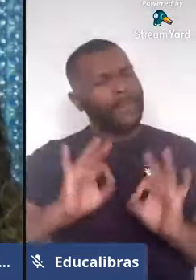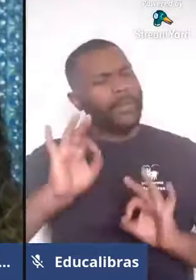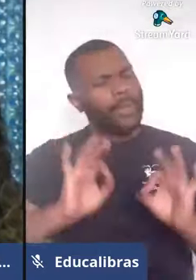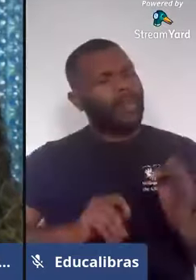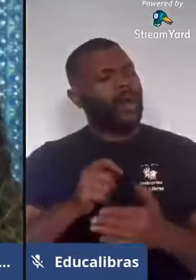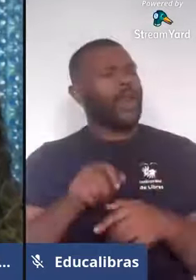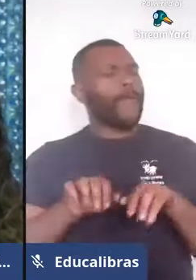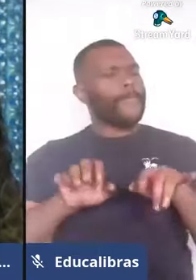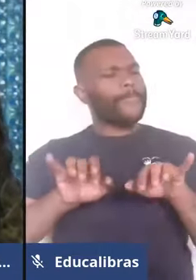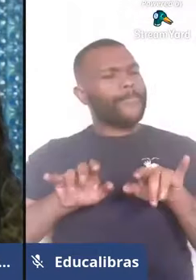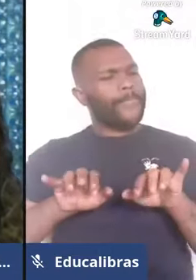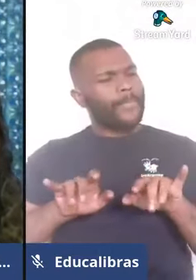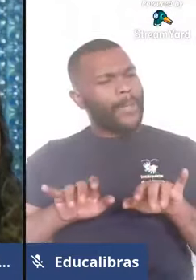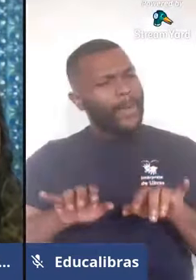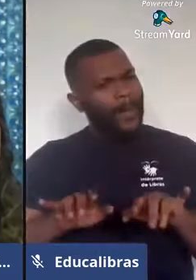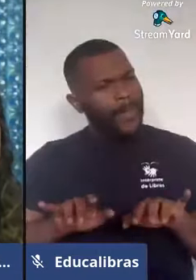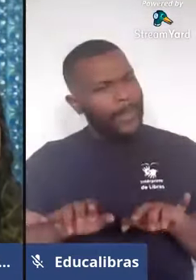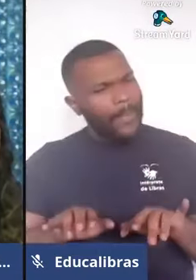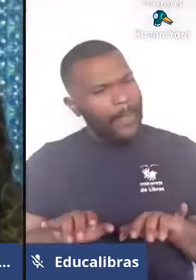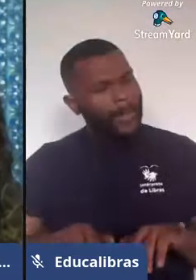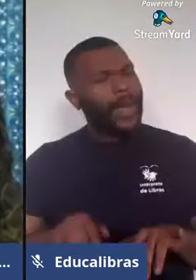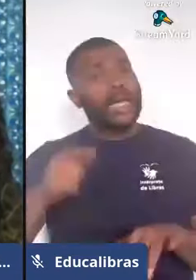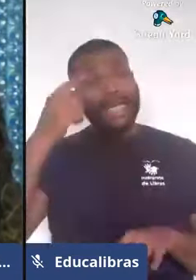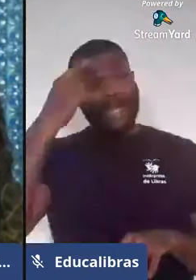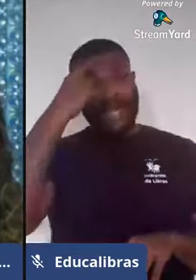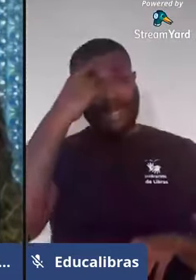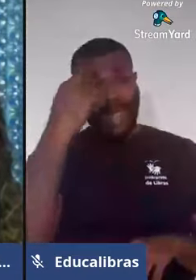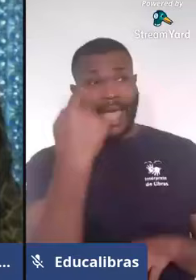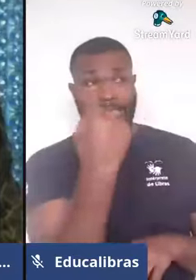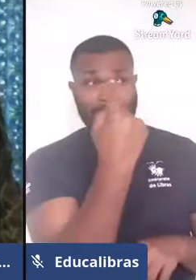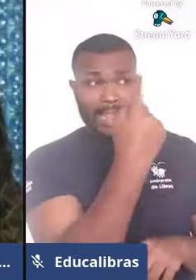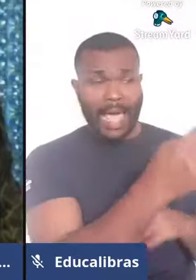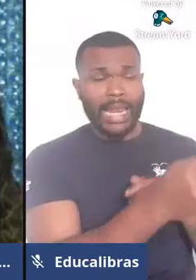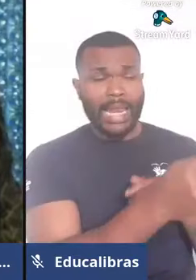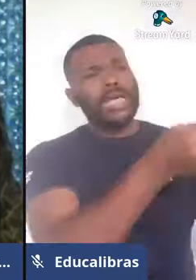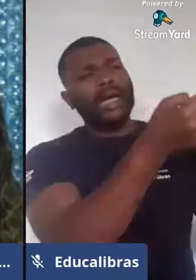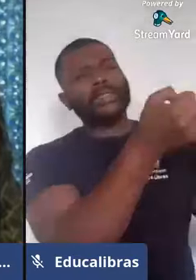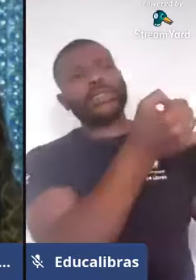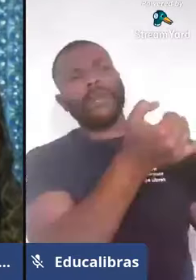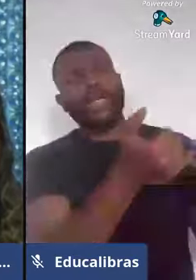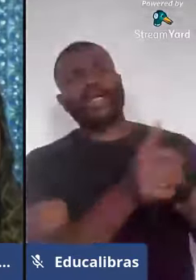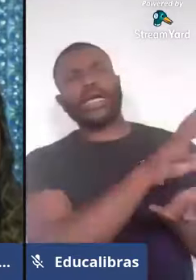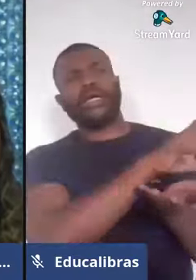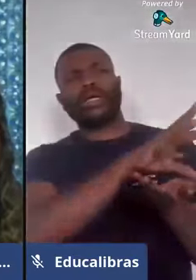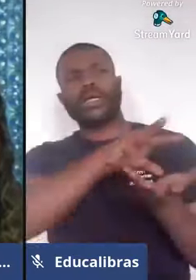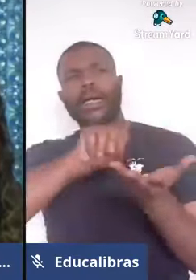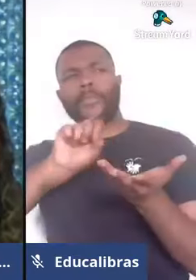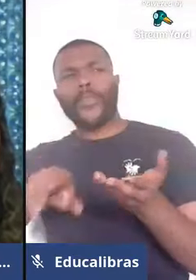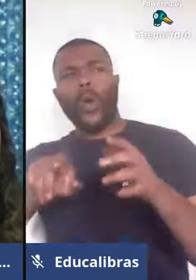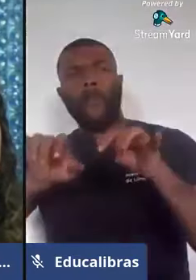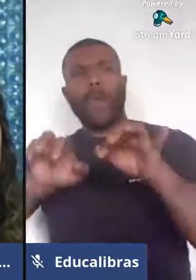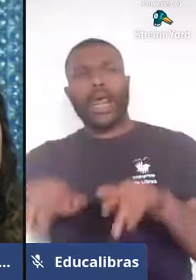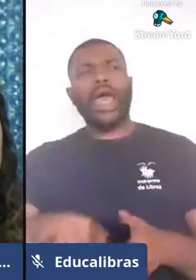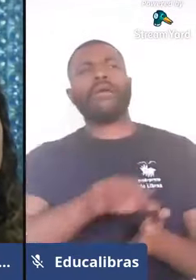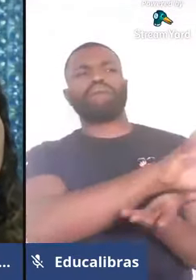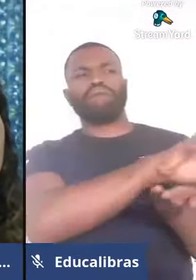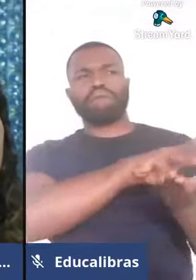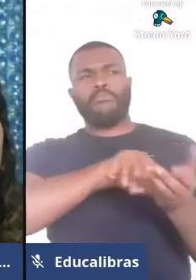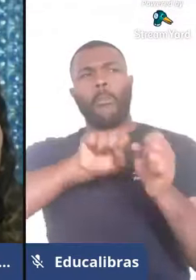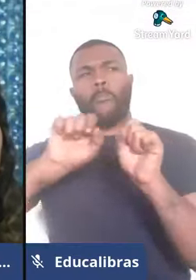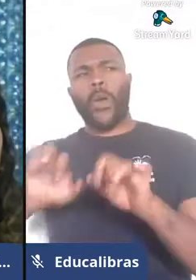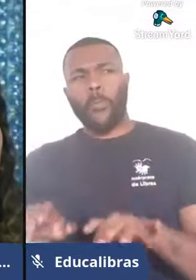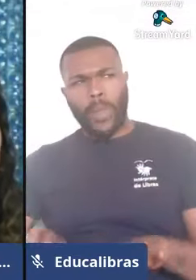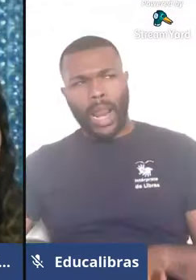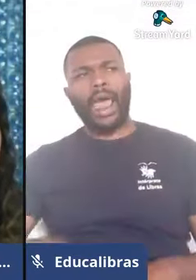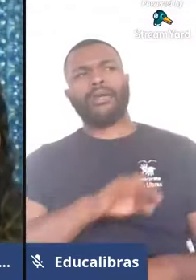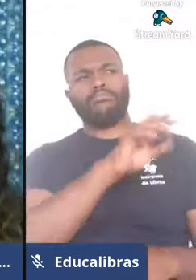né? Dando uma forma, tirando essa ideia da cabeça e fazendo ela tomar uma forma, né? E aí foi isso, por isso que